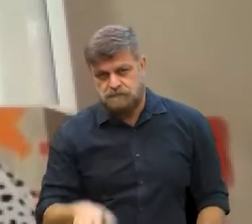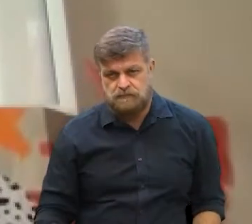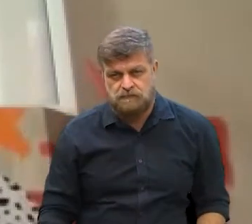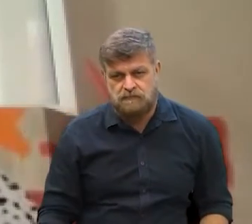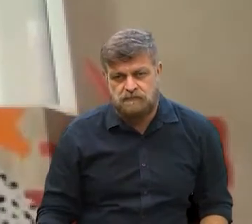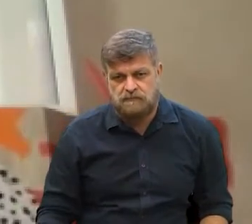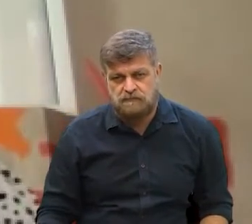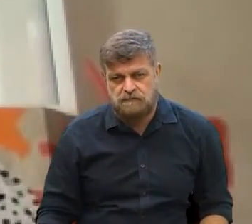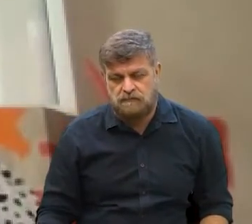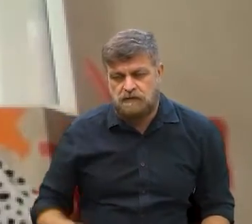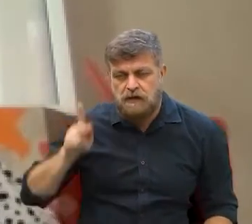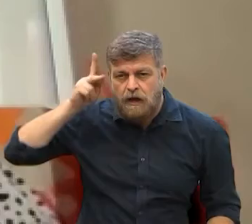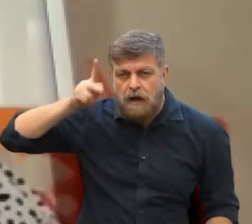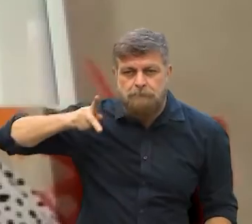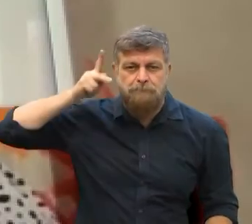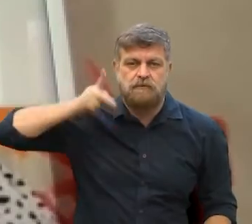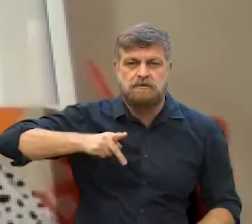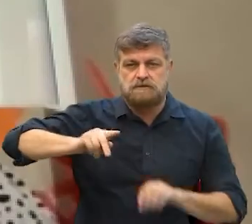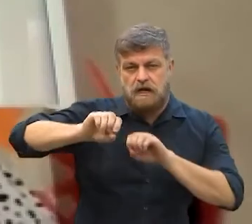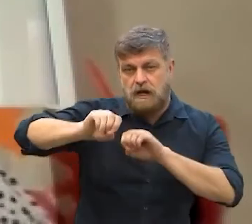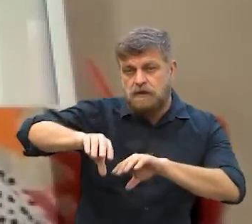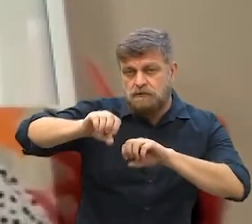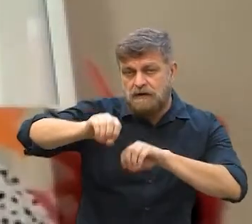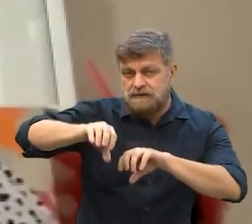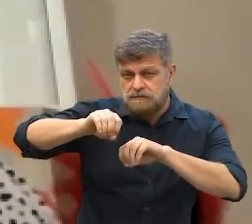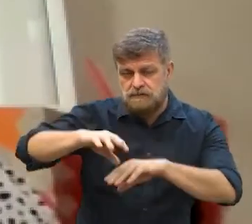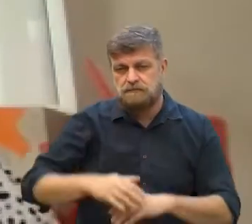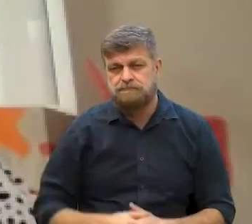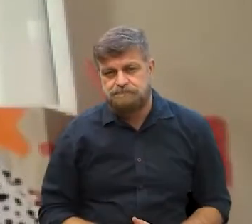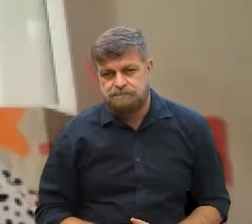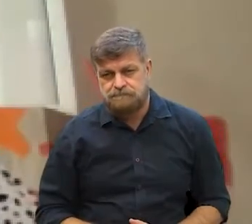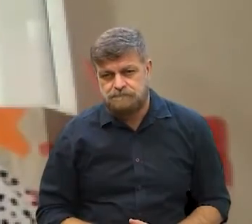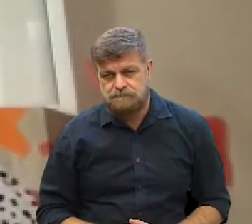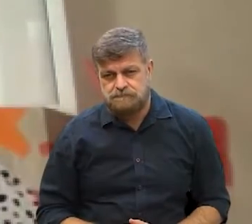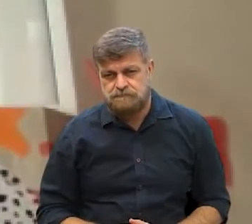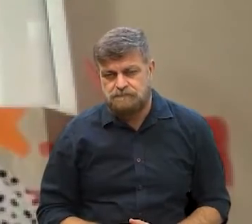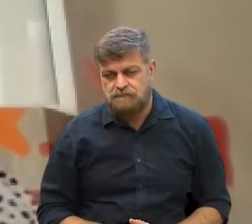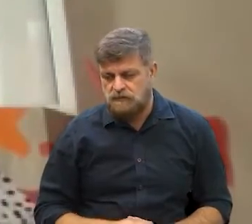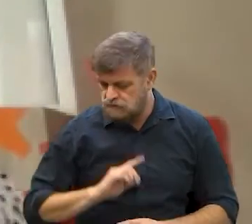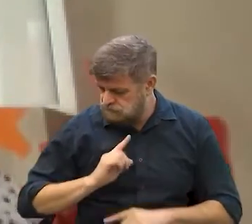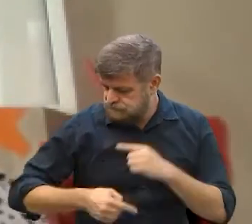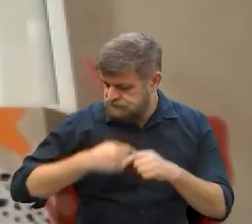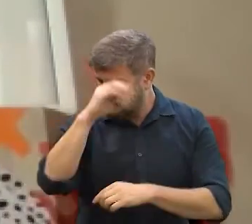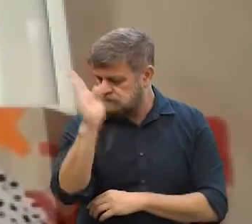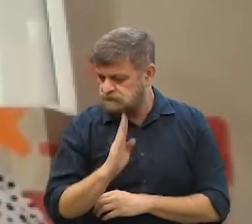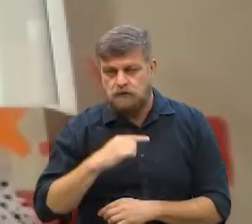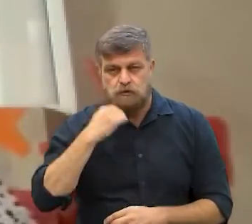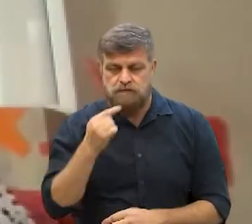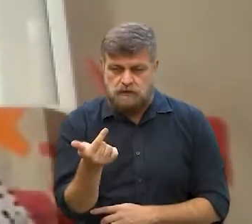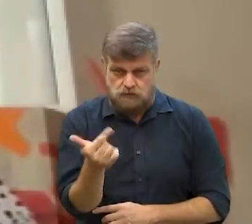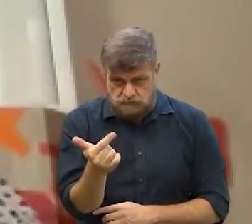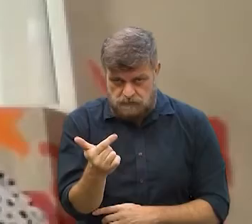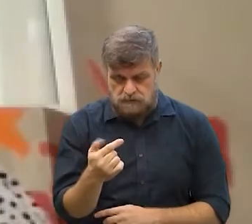uma política educacional de grande sucesso no Brasil, não há dúvida, porque